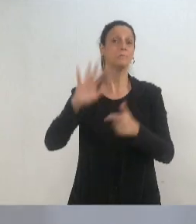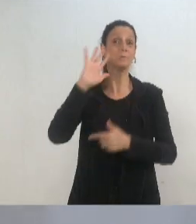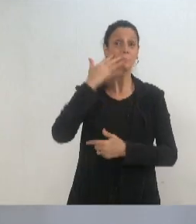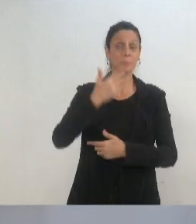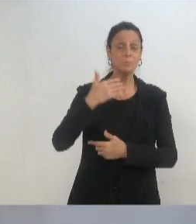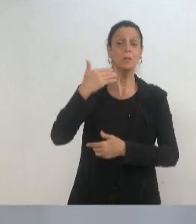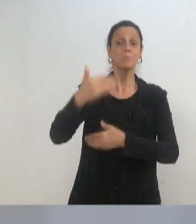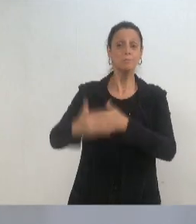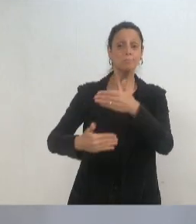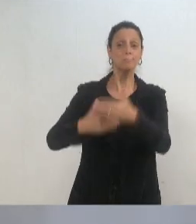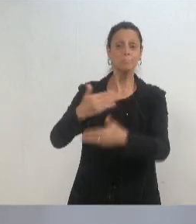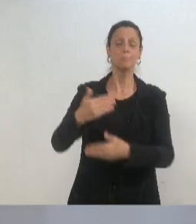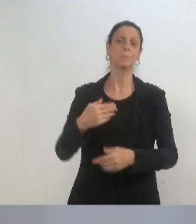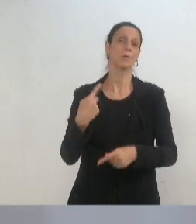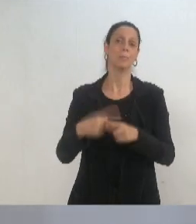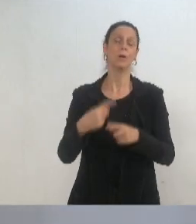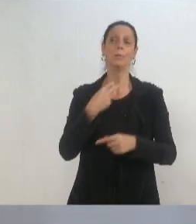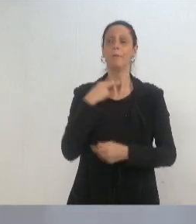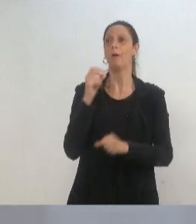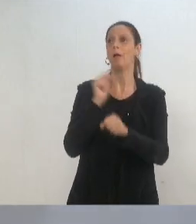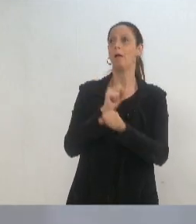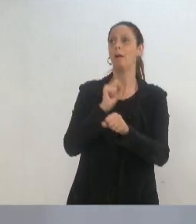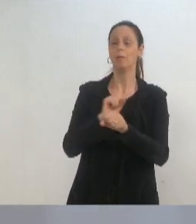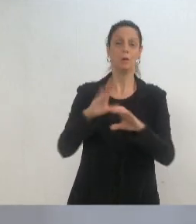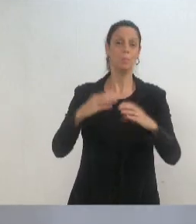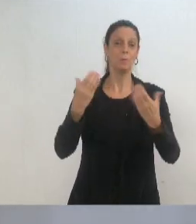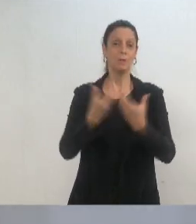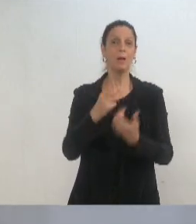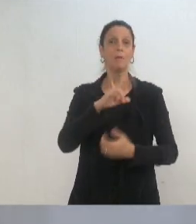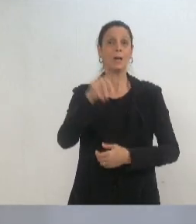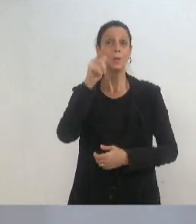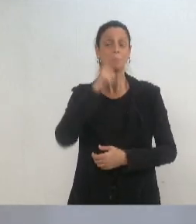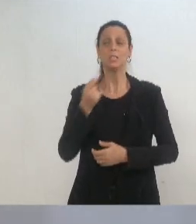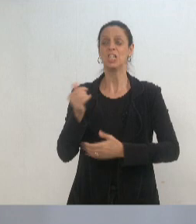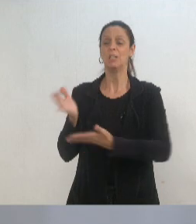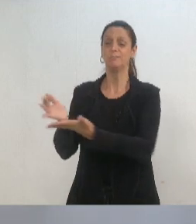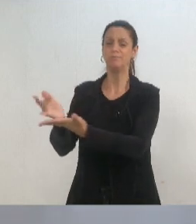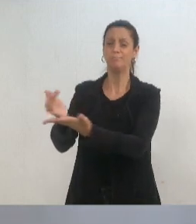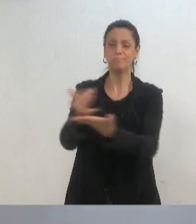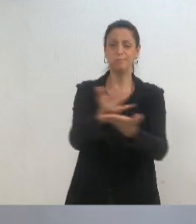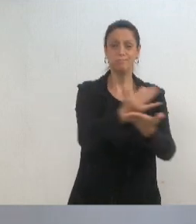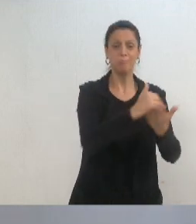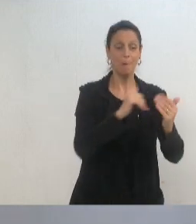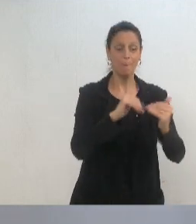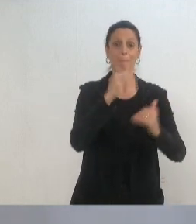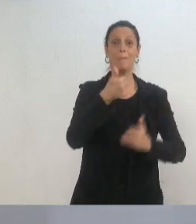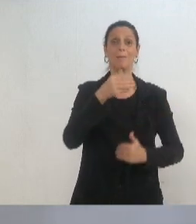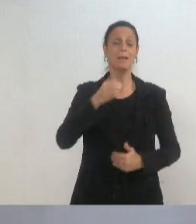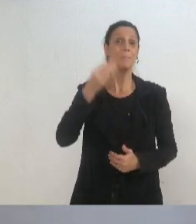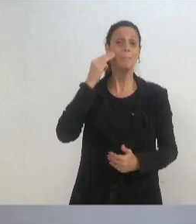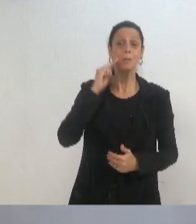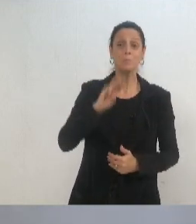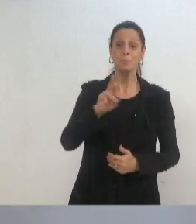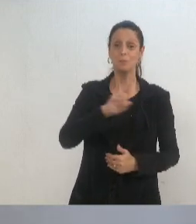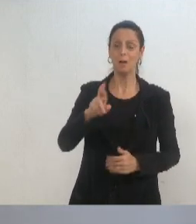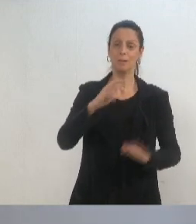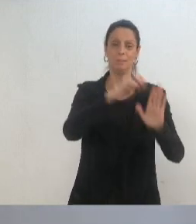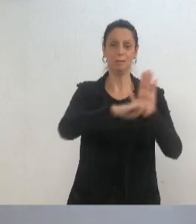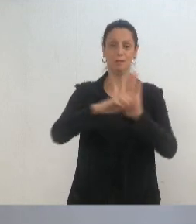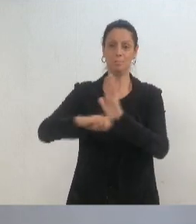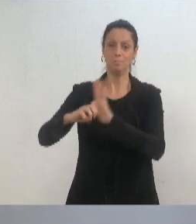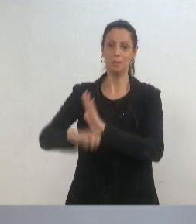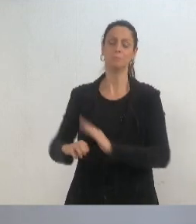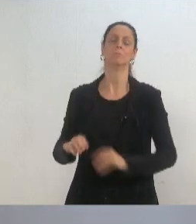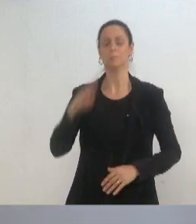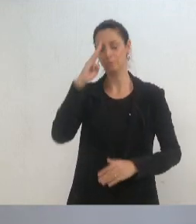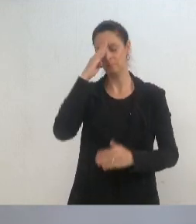Porque não tem como ficar esperando que a comunidade vá conseguir arrecadar mais de 10 milhões de reais em emendas parlamentares. Eu entendo a boa-fé